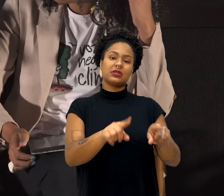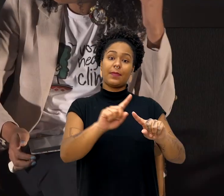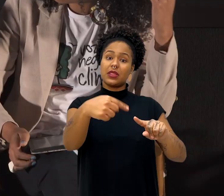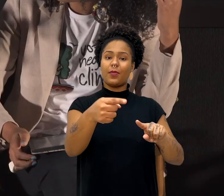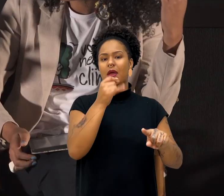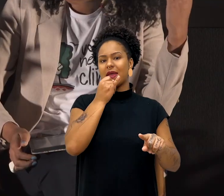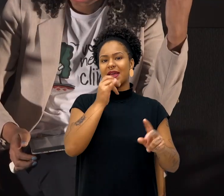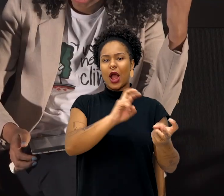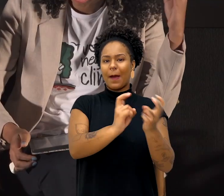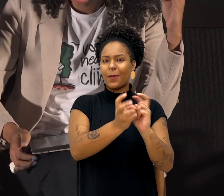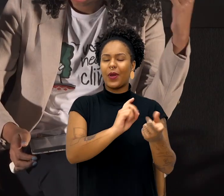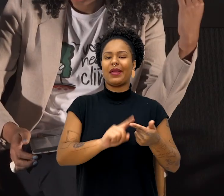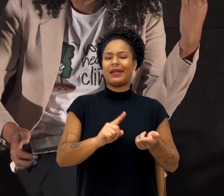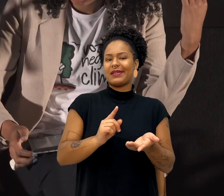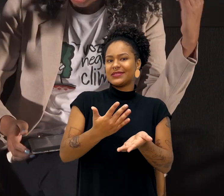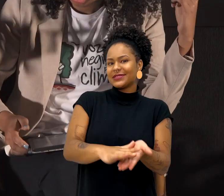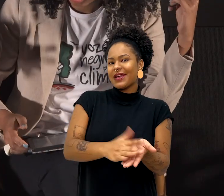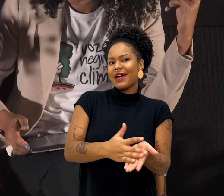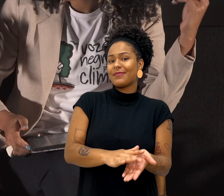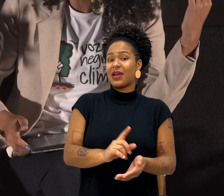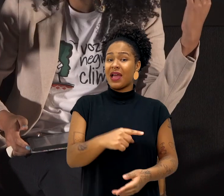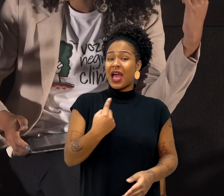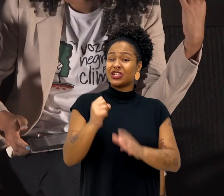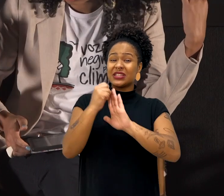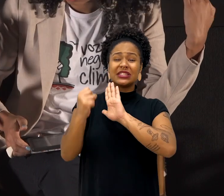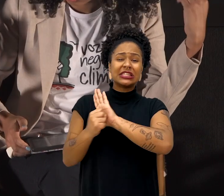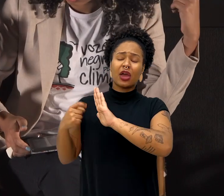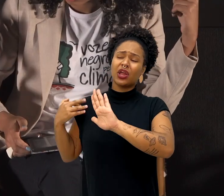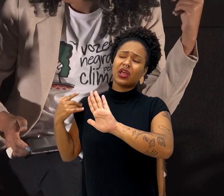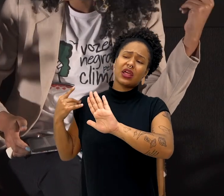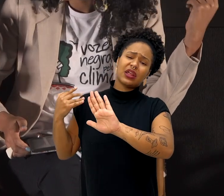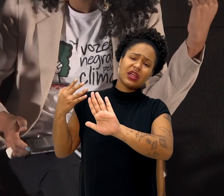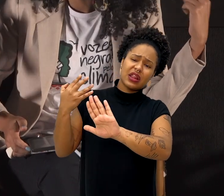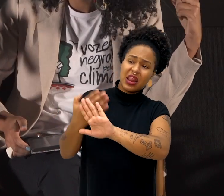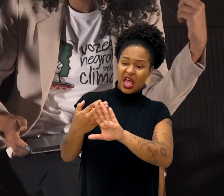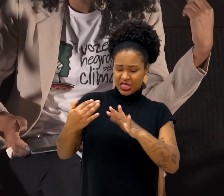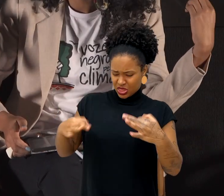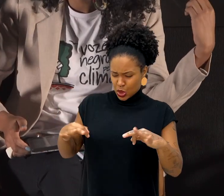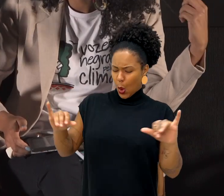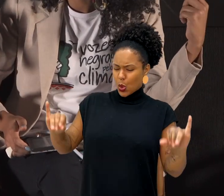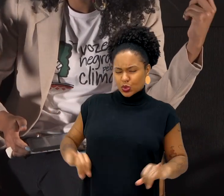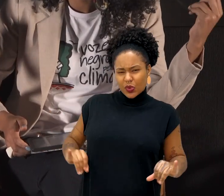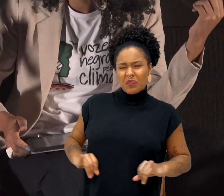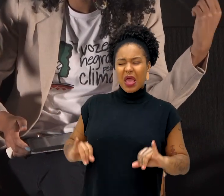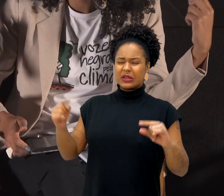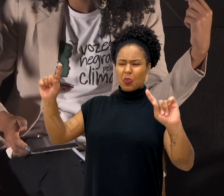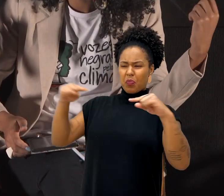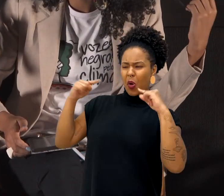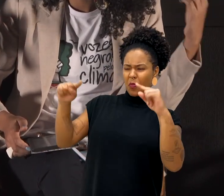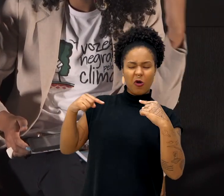processo de escravidão e pós-escravidão com samba, com as rodas de capoeira, enquanto a gente está aqui há